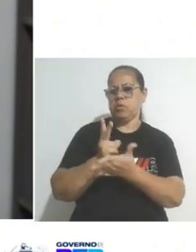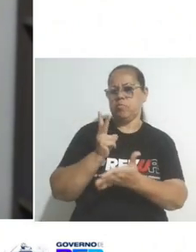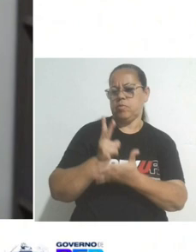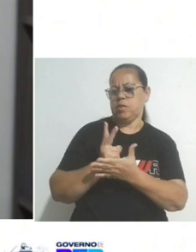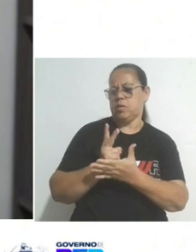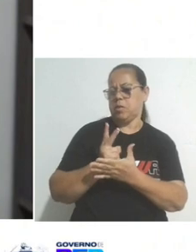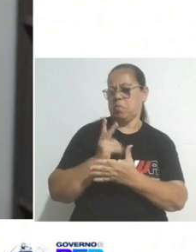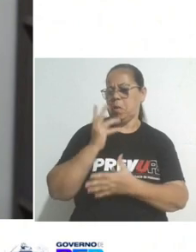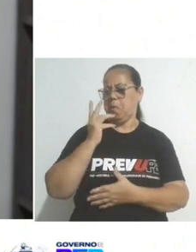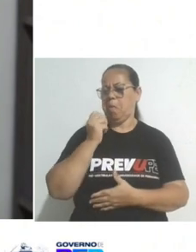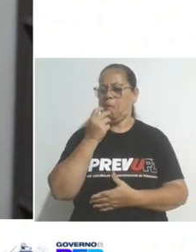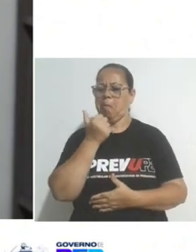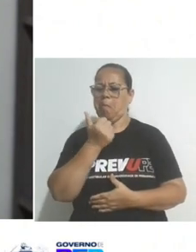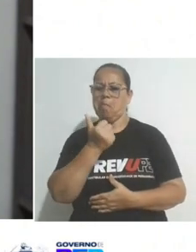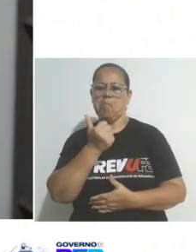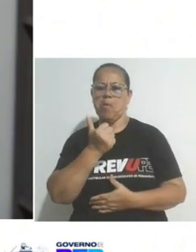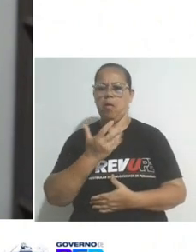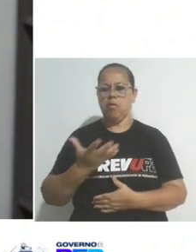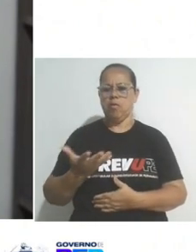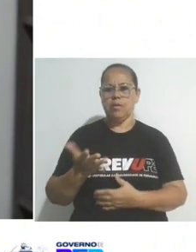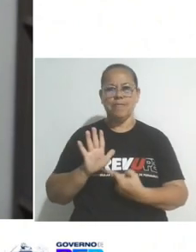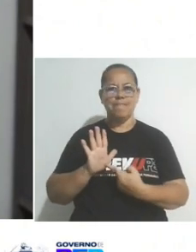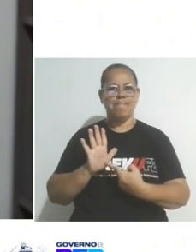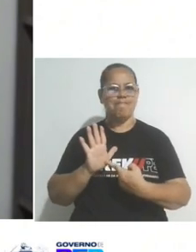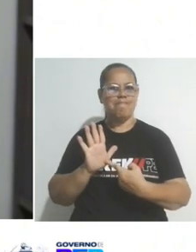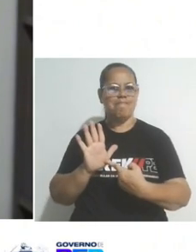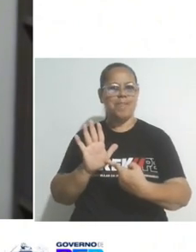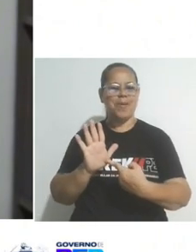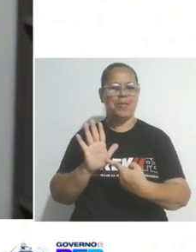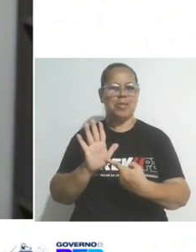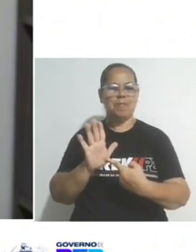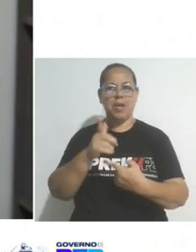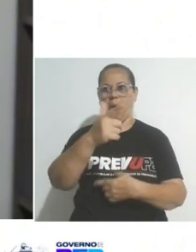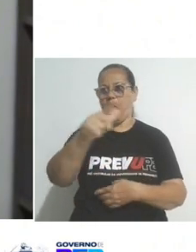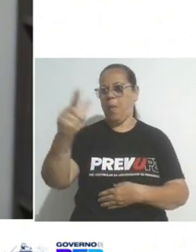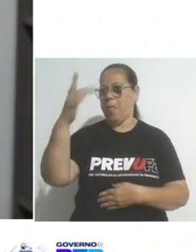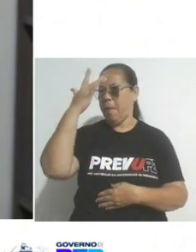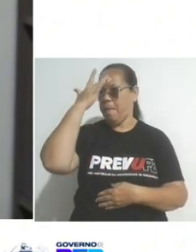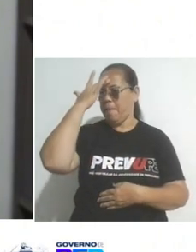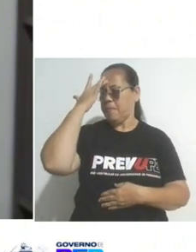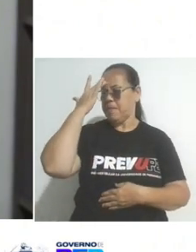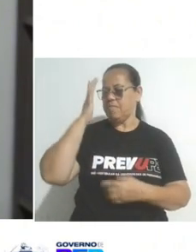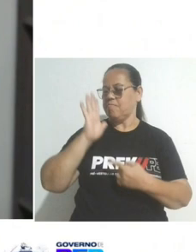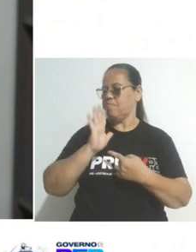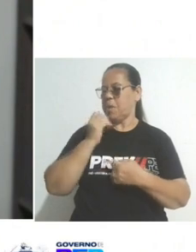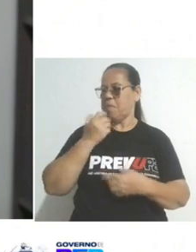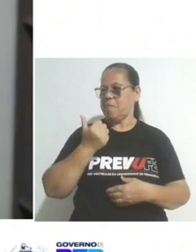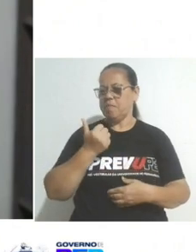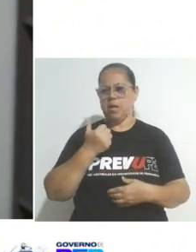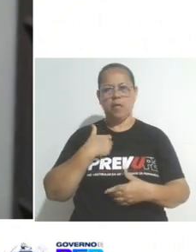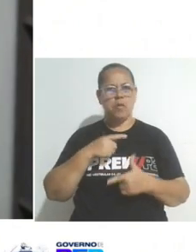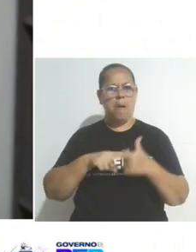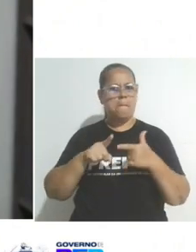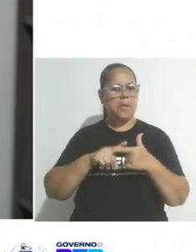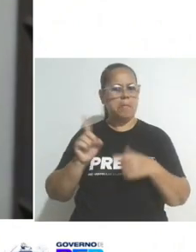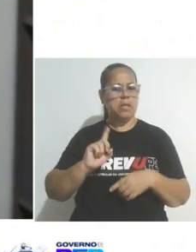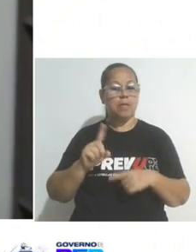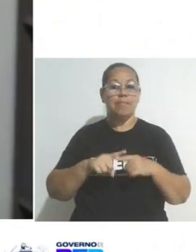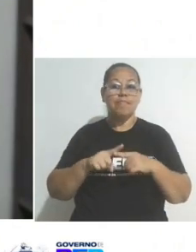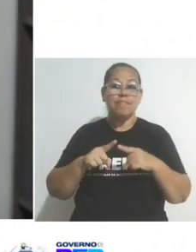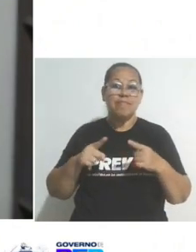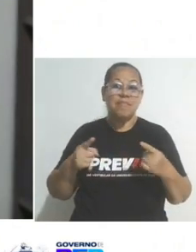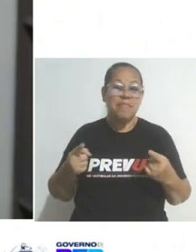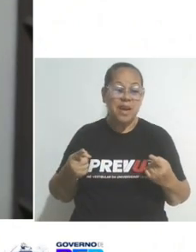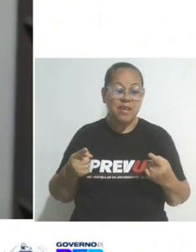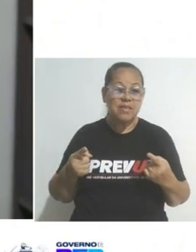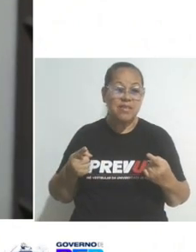forma e por si apresentar-se para o outro de sua melhor forma não é um problema porém